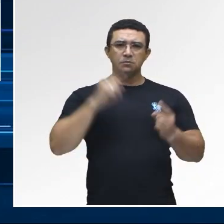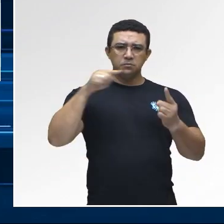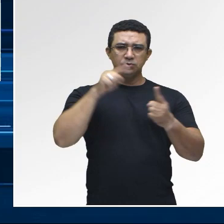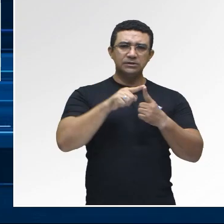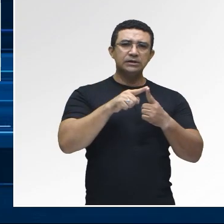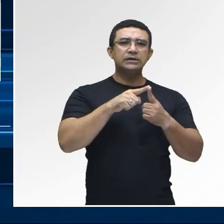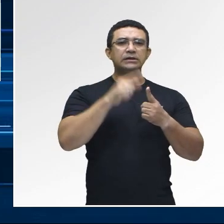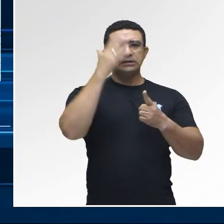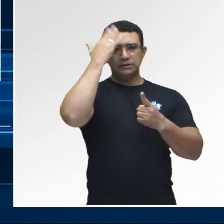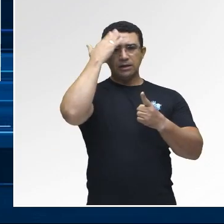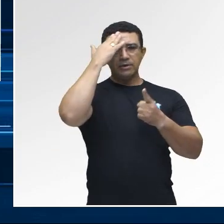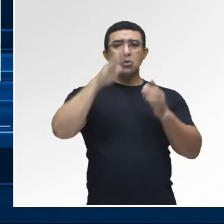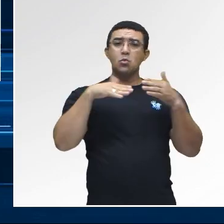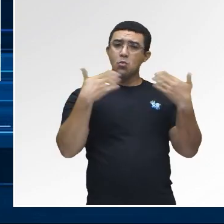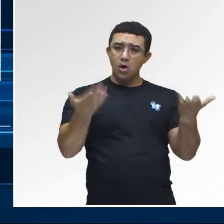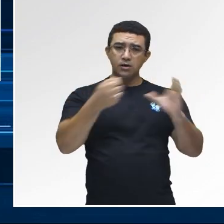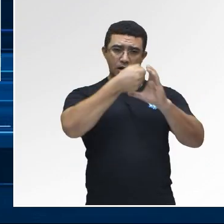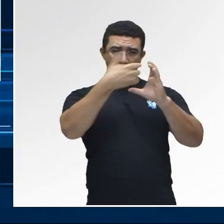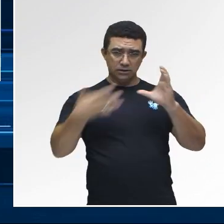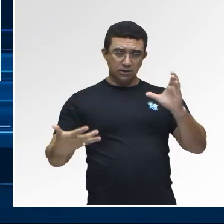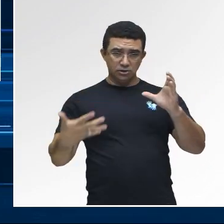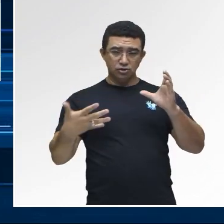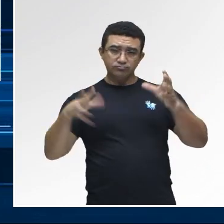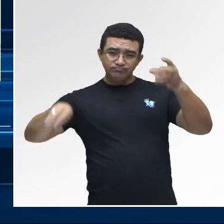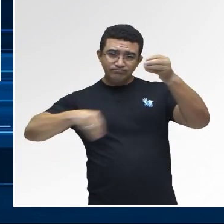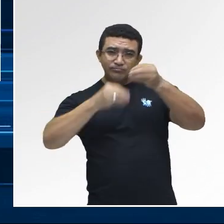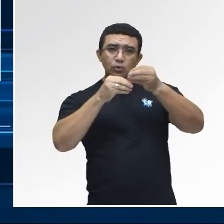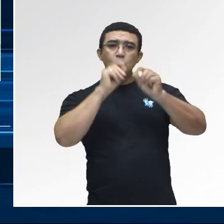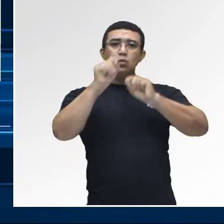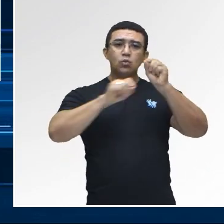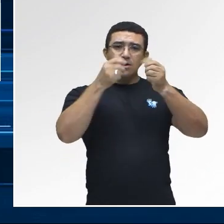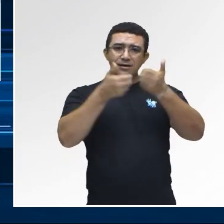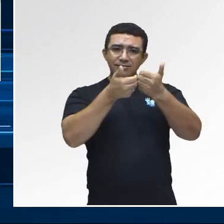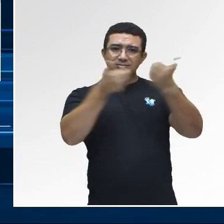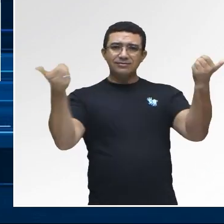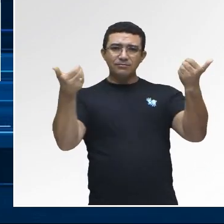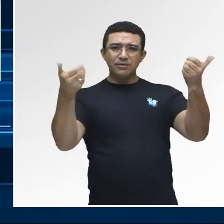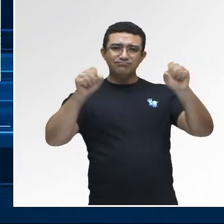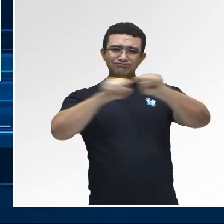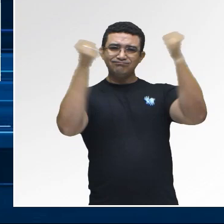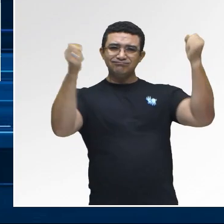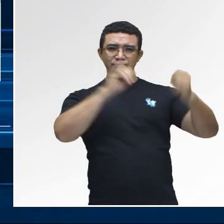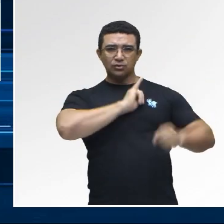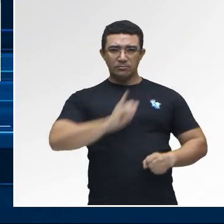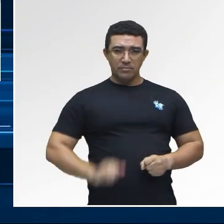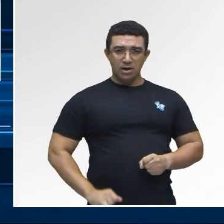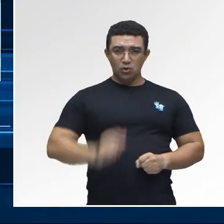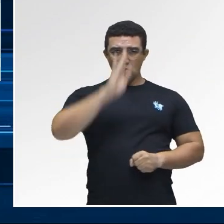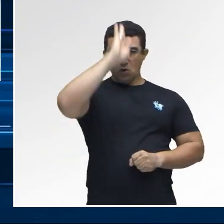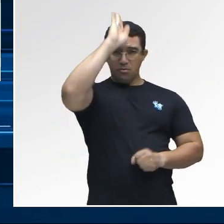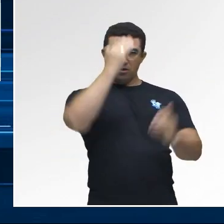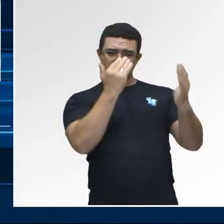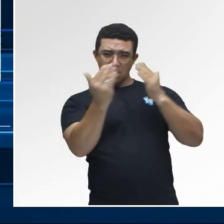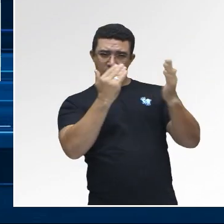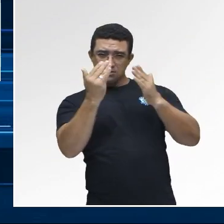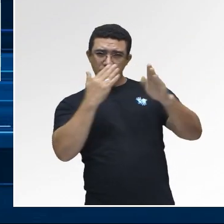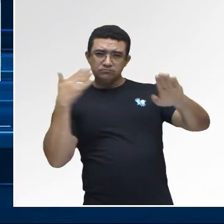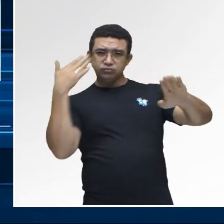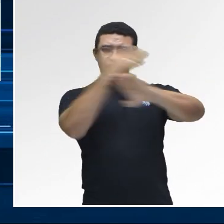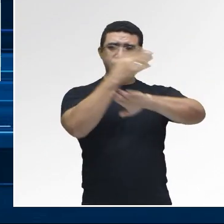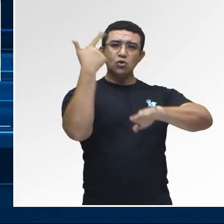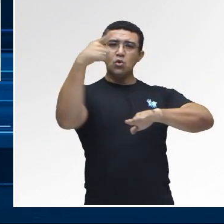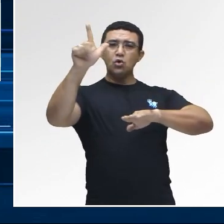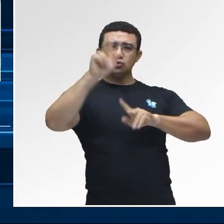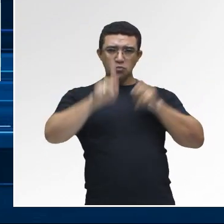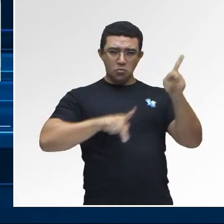Habilidades. Identificar quais fatores contribuíram para a queda do Império Romano. Analisar as invasões